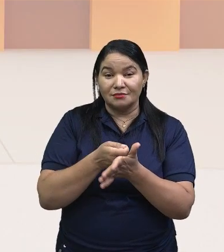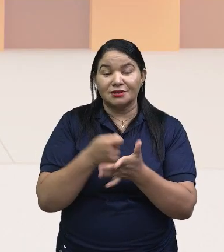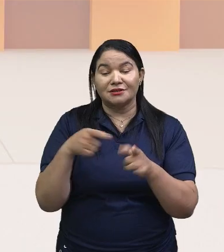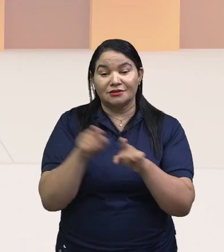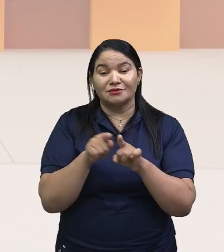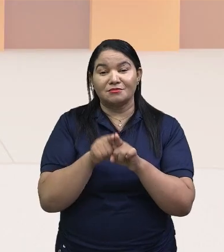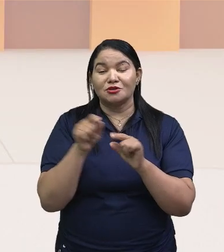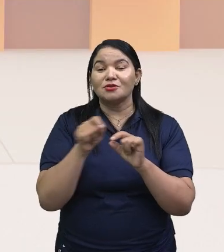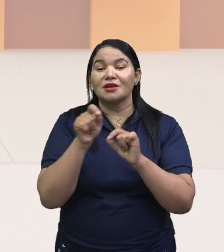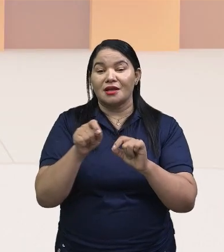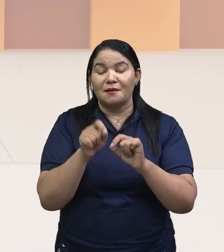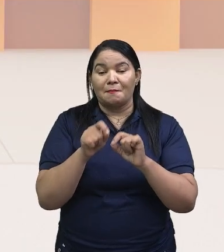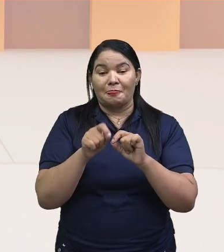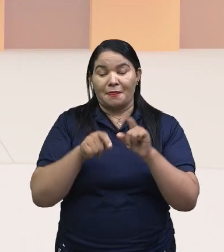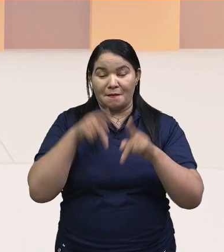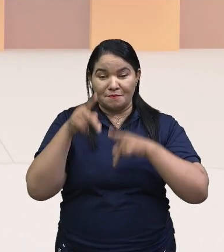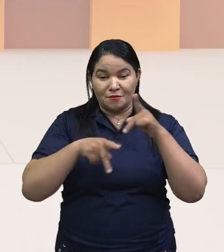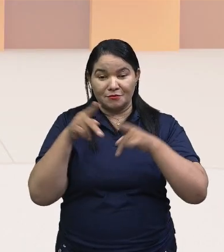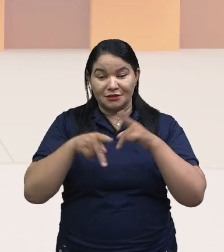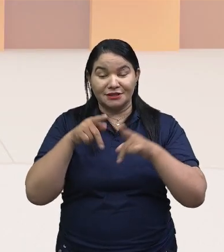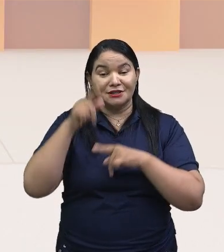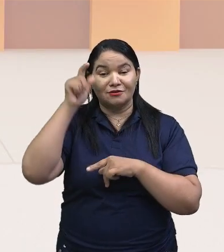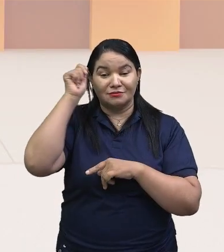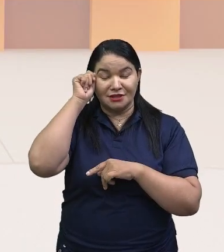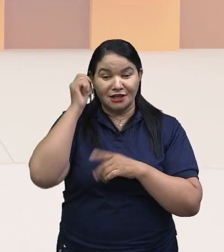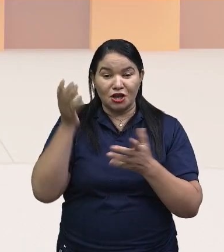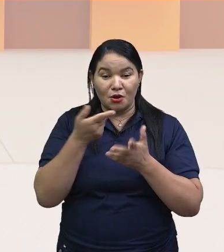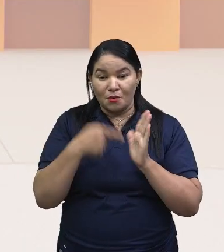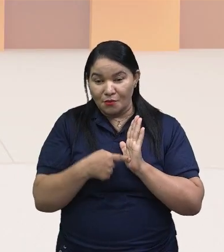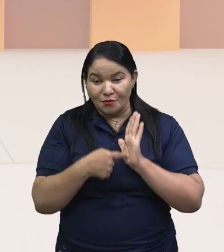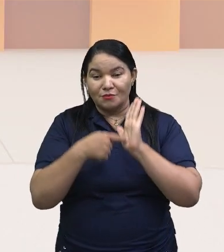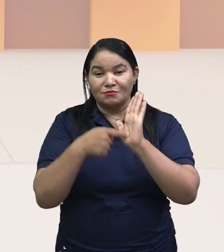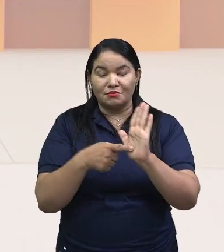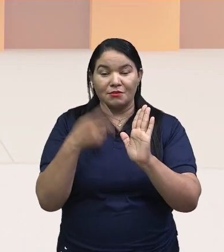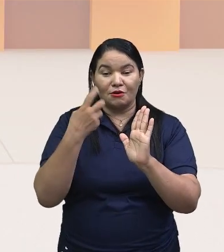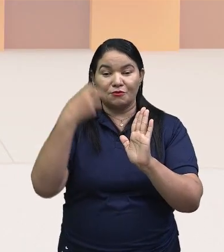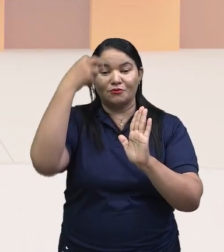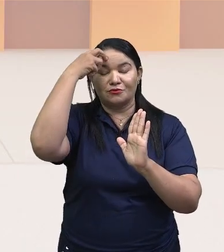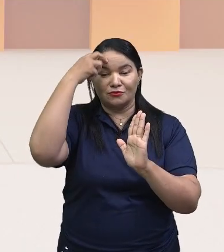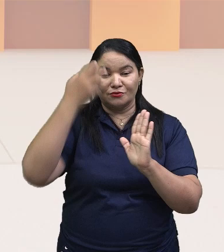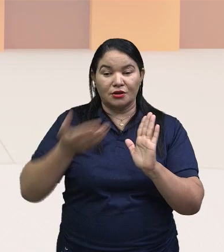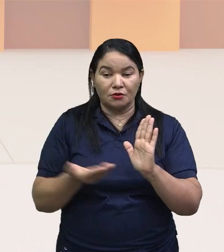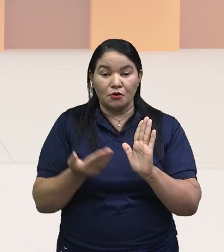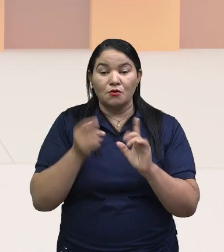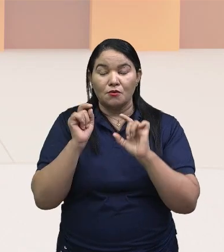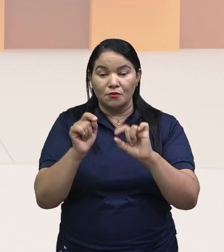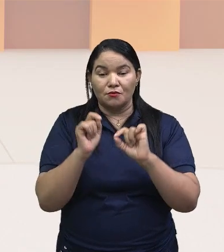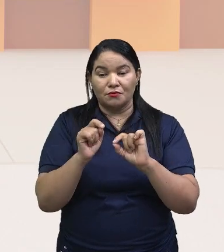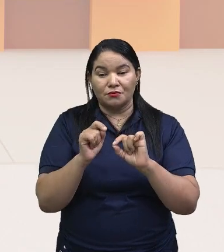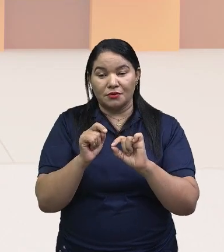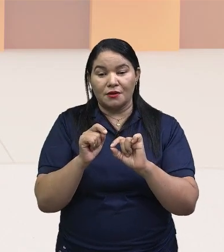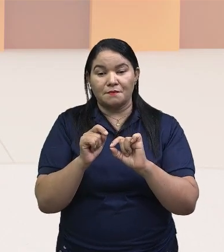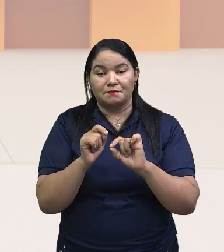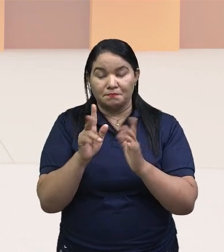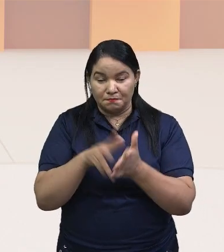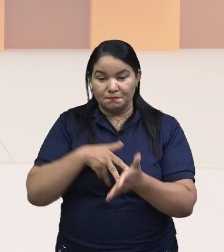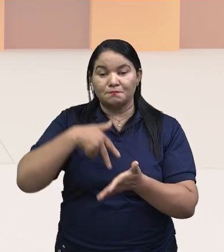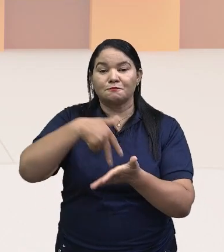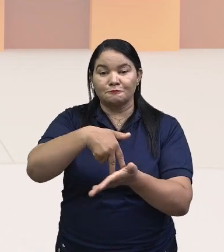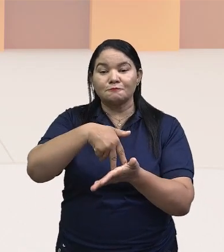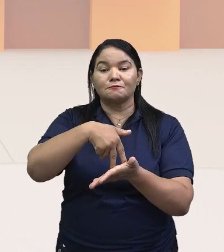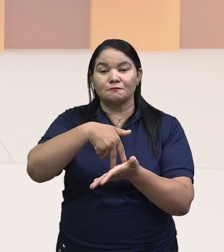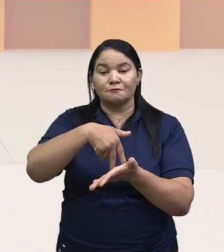a população negra ela vai trazer a sua cultura como um mecanismo de